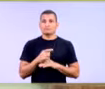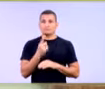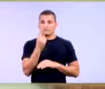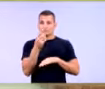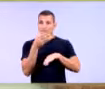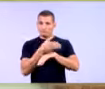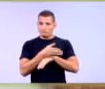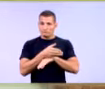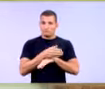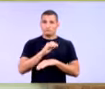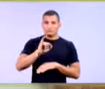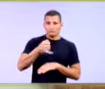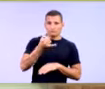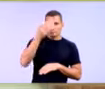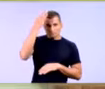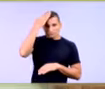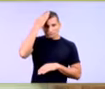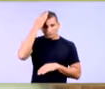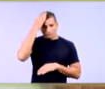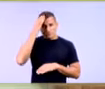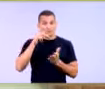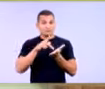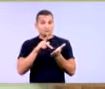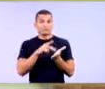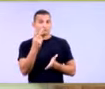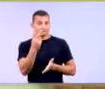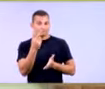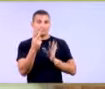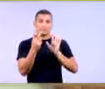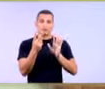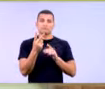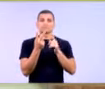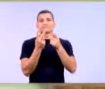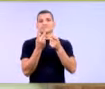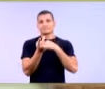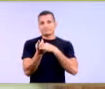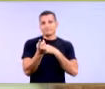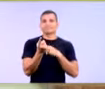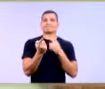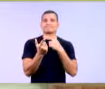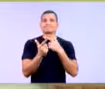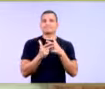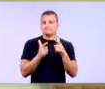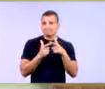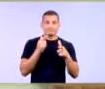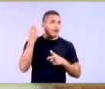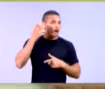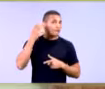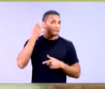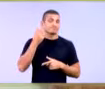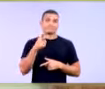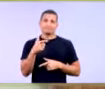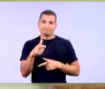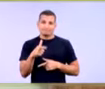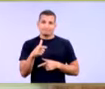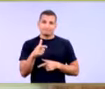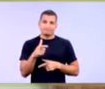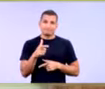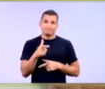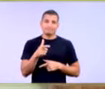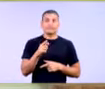de Ji-Paraná. Na verdade, eram 2, mas como uma nós não conseguimos recuperar o áudio, então a gente vai ficar com